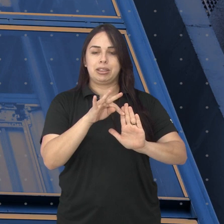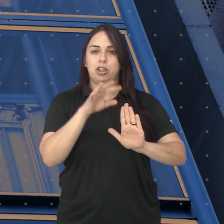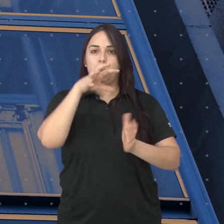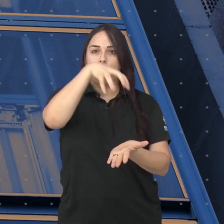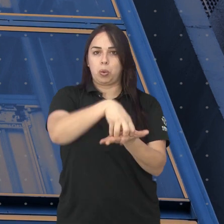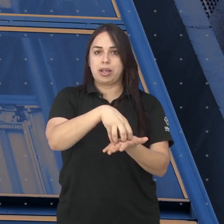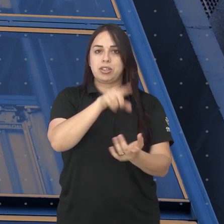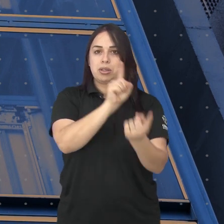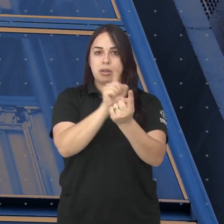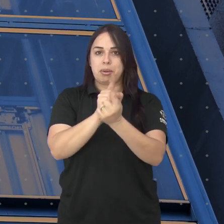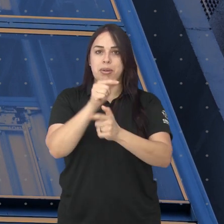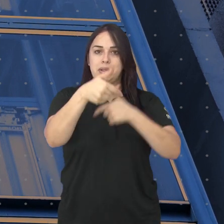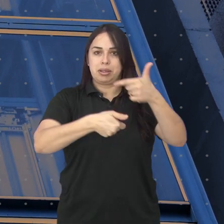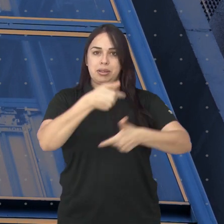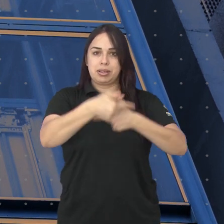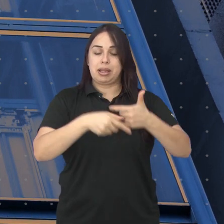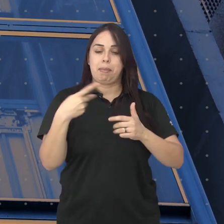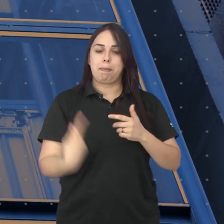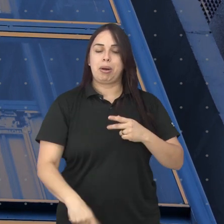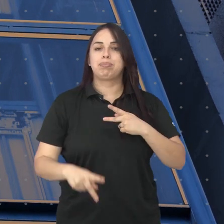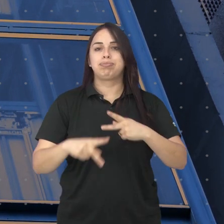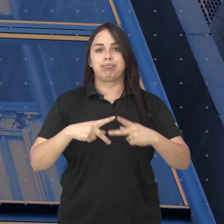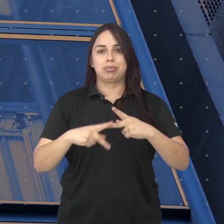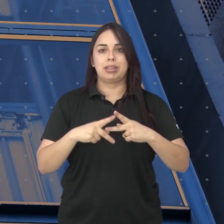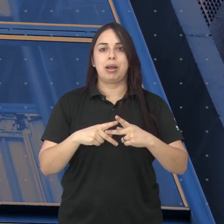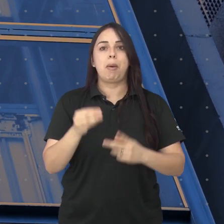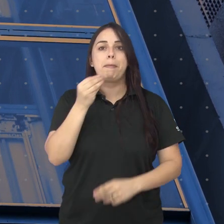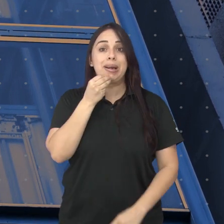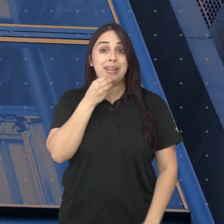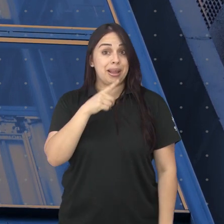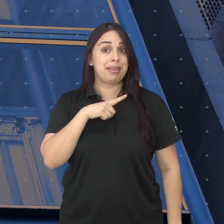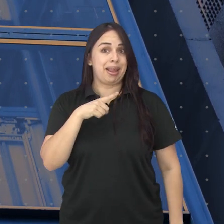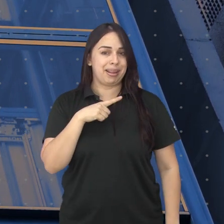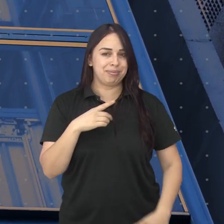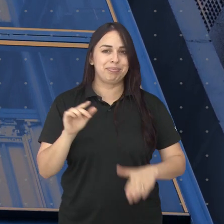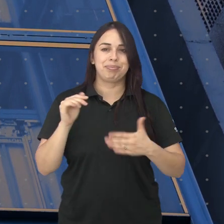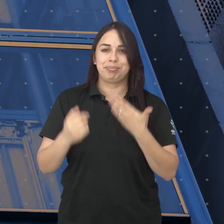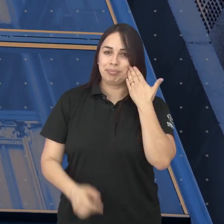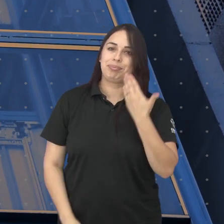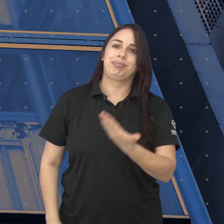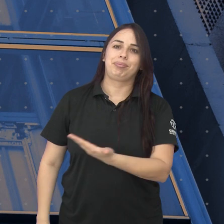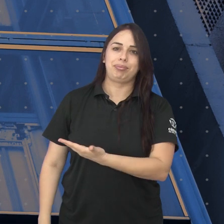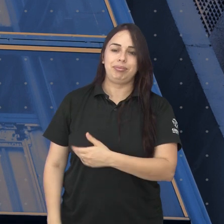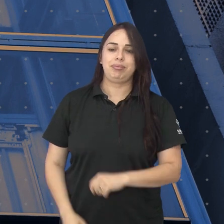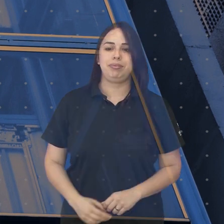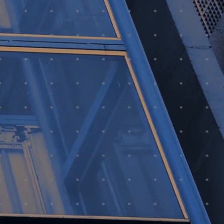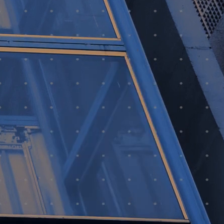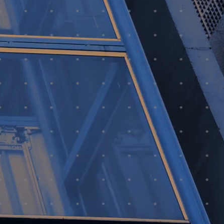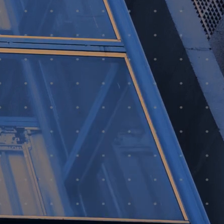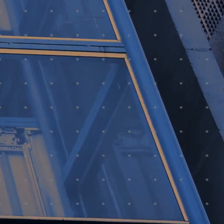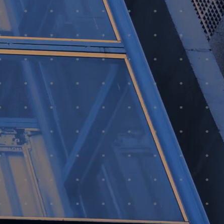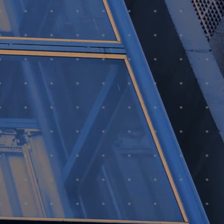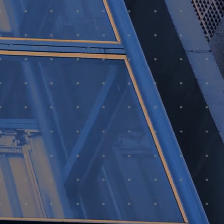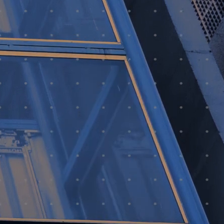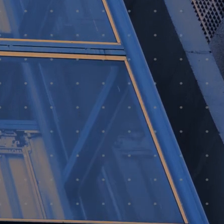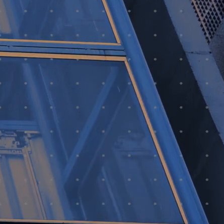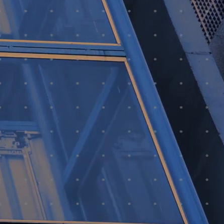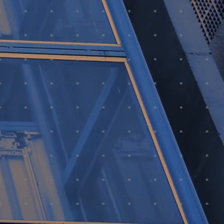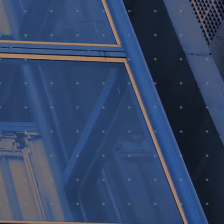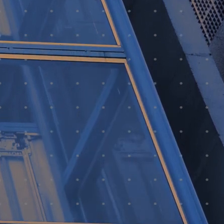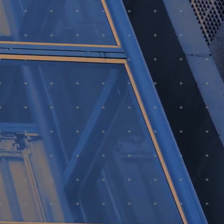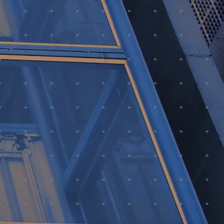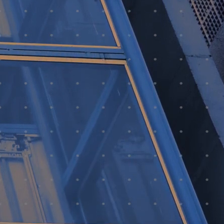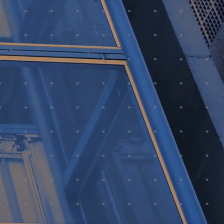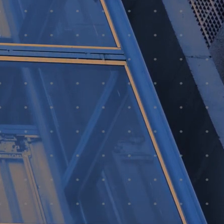O PAT, Posto de Atendimento ao Trabalhador de São José dos Campos, tem oportunidades de emprego para assistente de